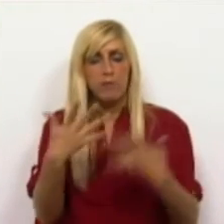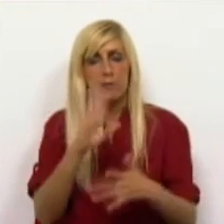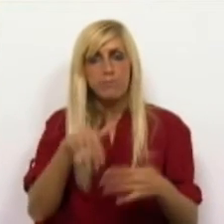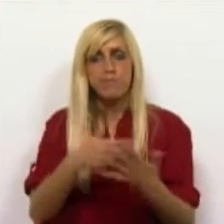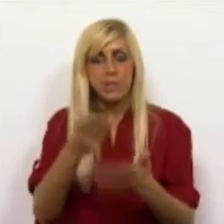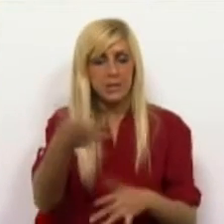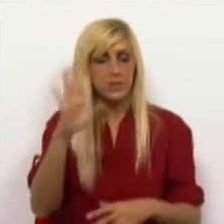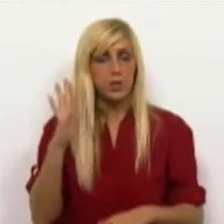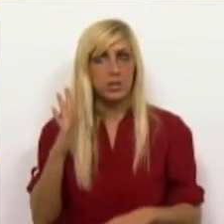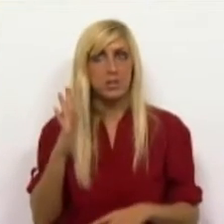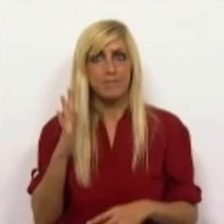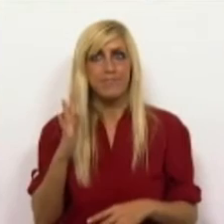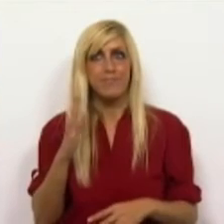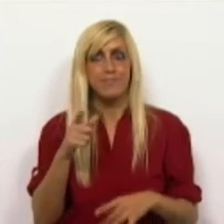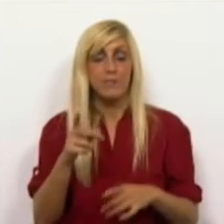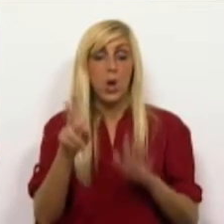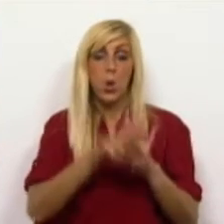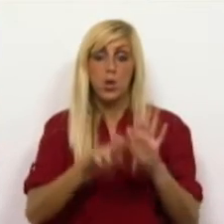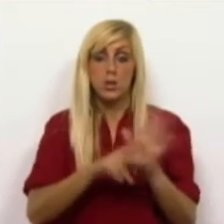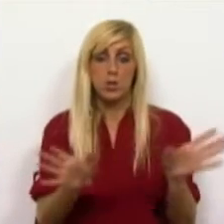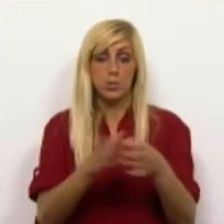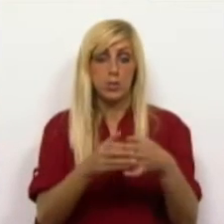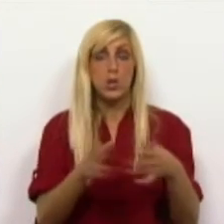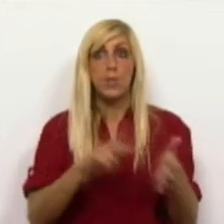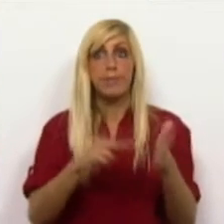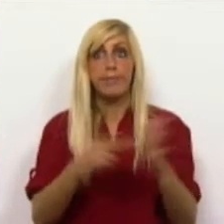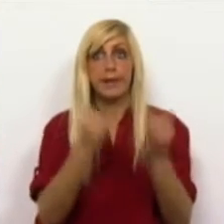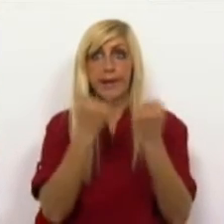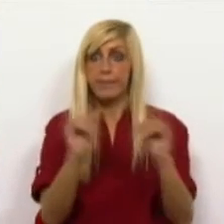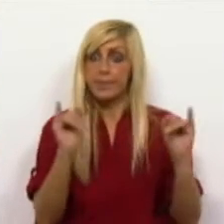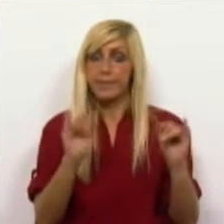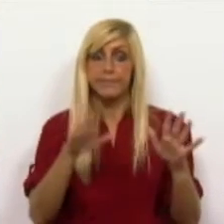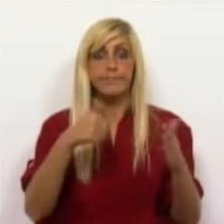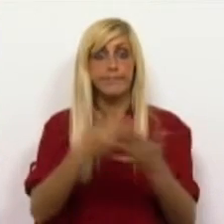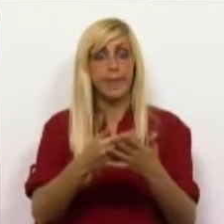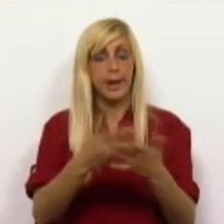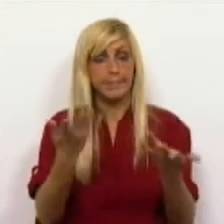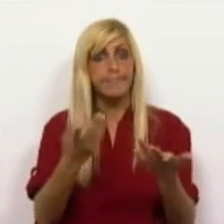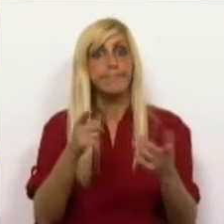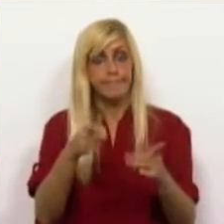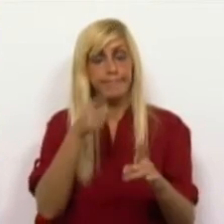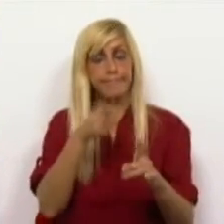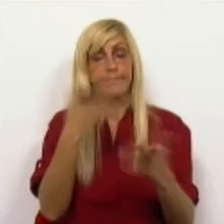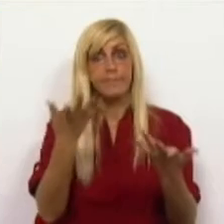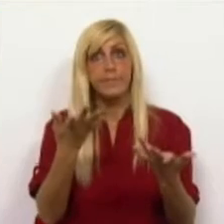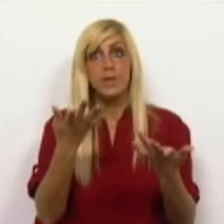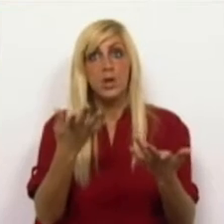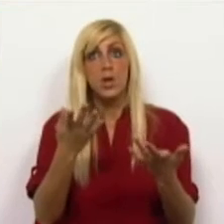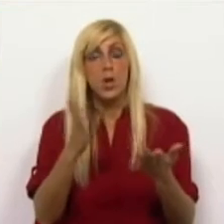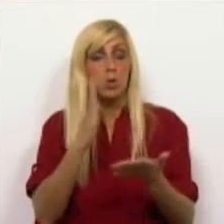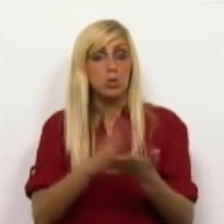floresta. O relatório da Comissão Técnica Independente coloca, de facto, o dedo na ferida. Apenas